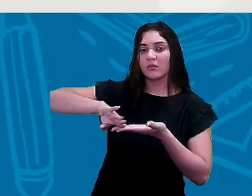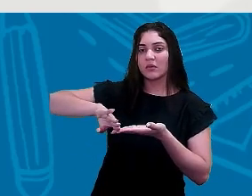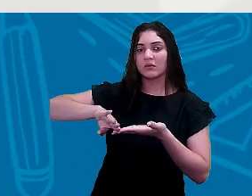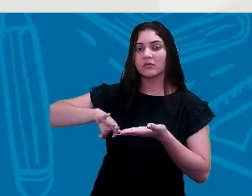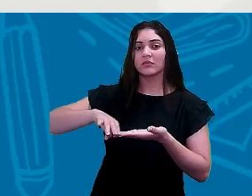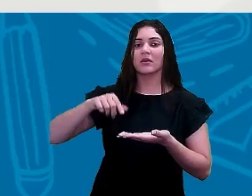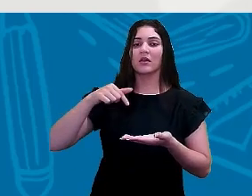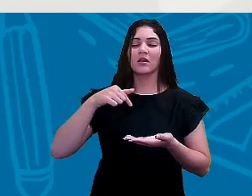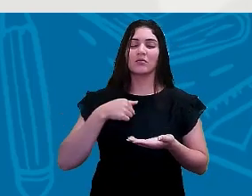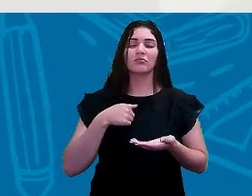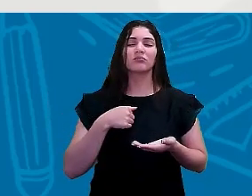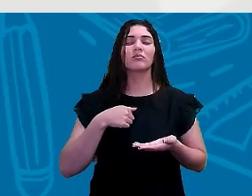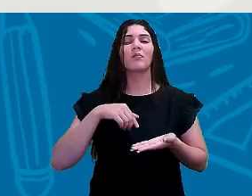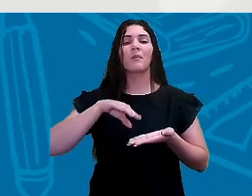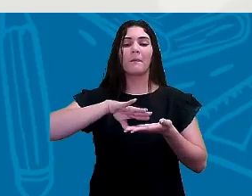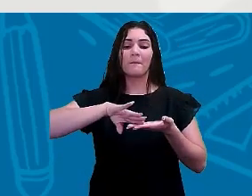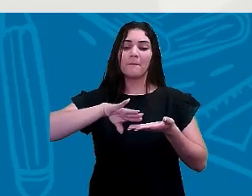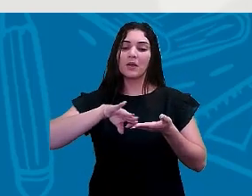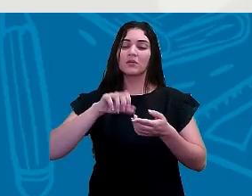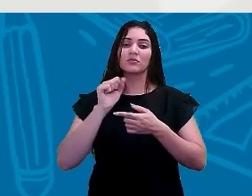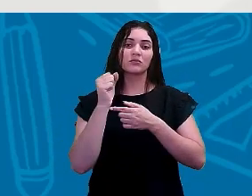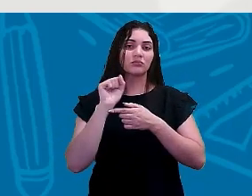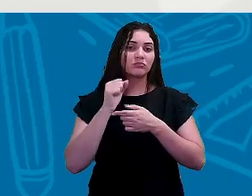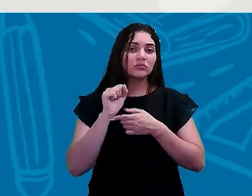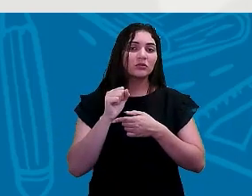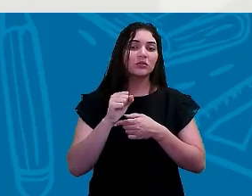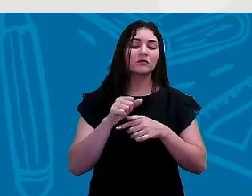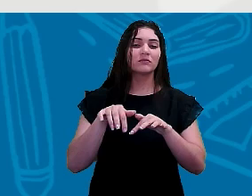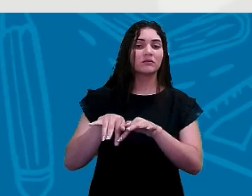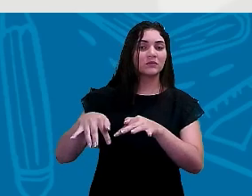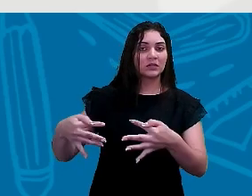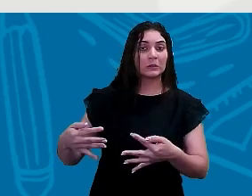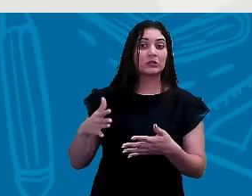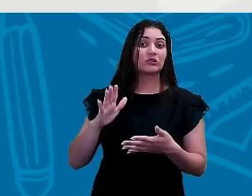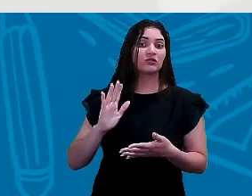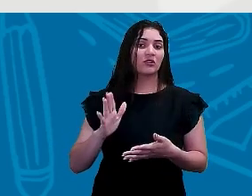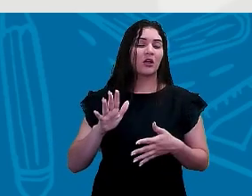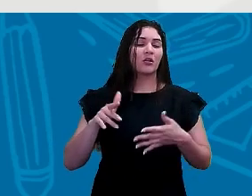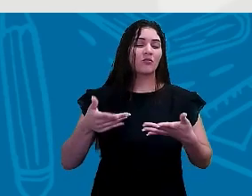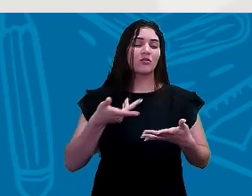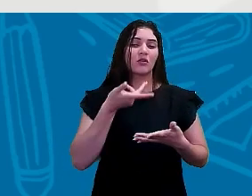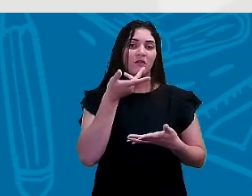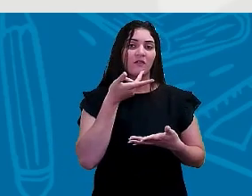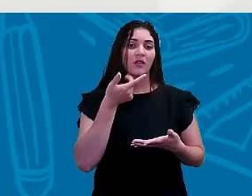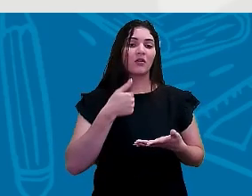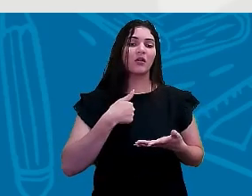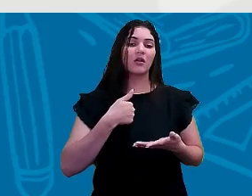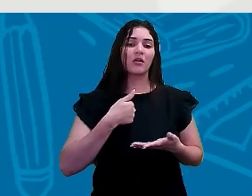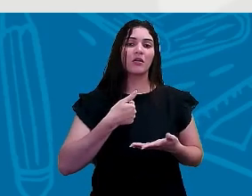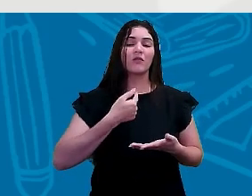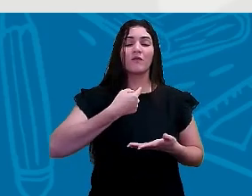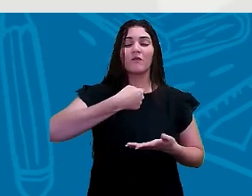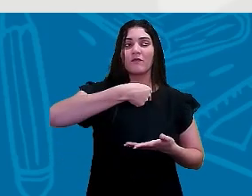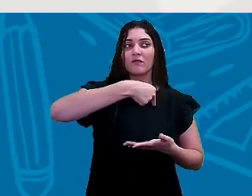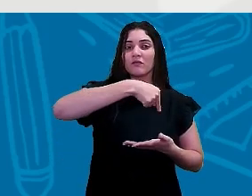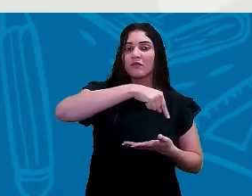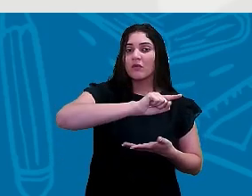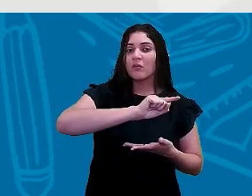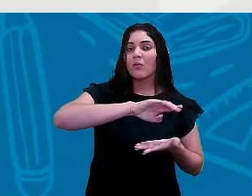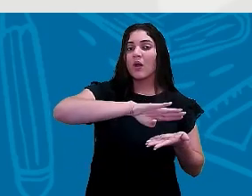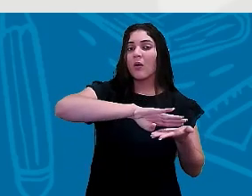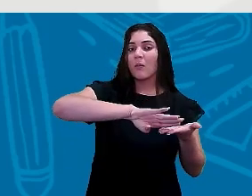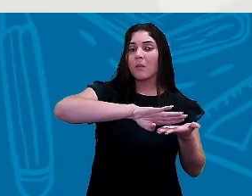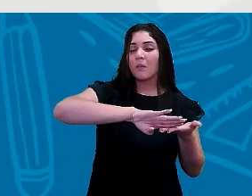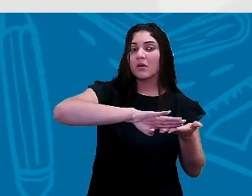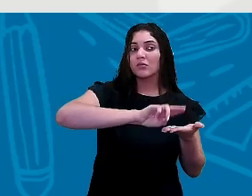comum, porque banco é um substantivo comum. Já quando eu falo assim, Eu vou ao tal banco, digo o nome